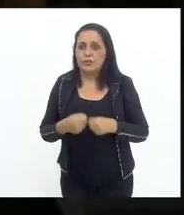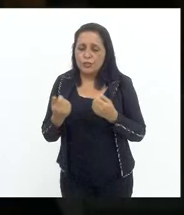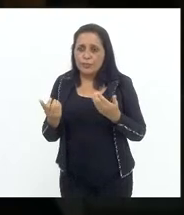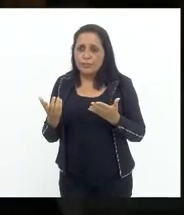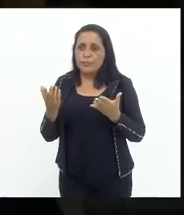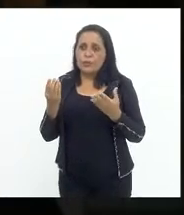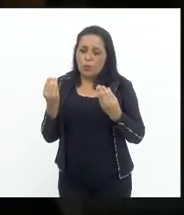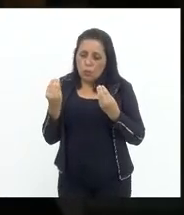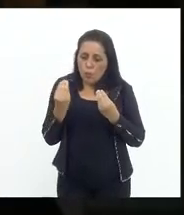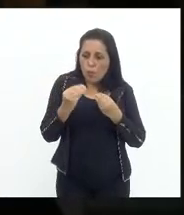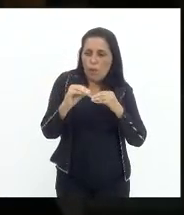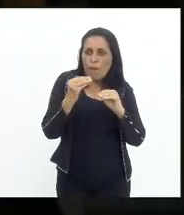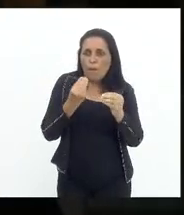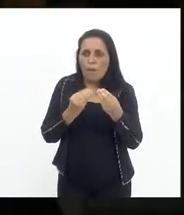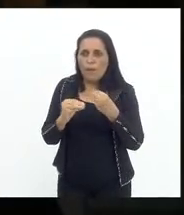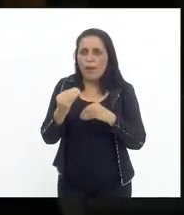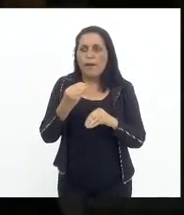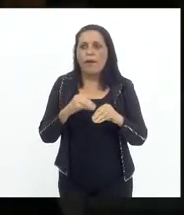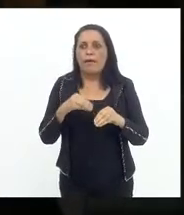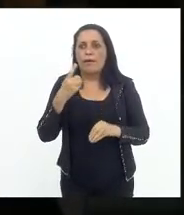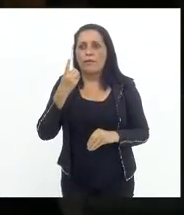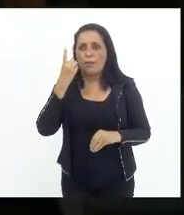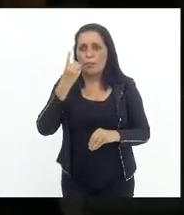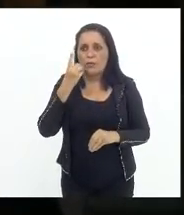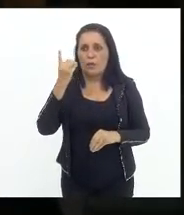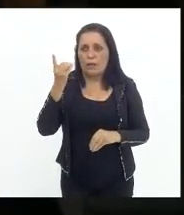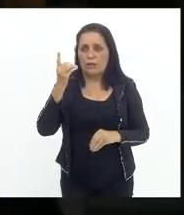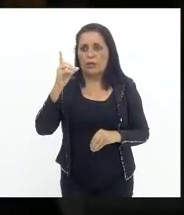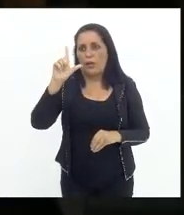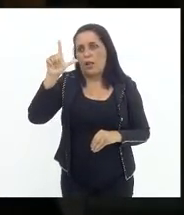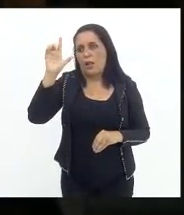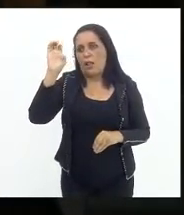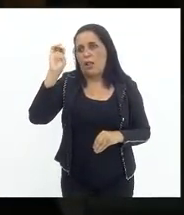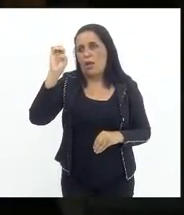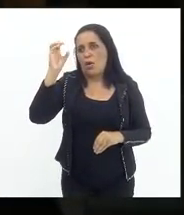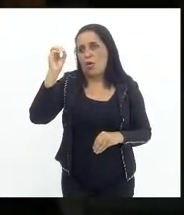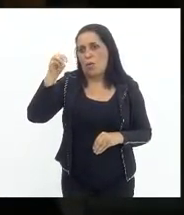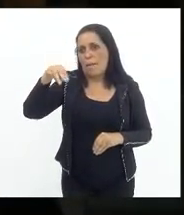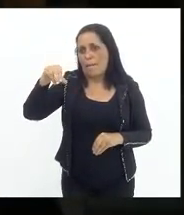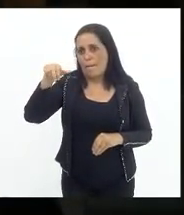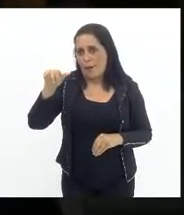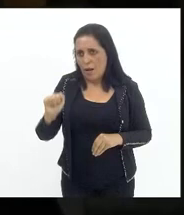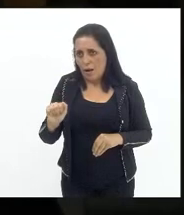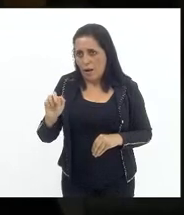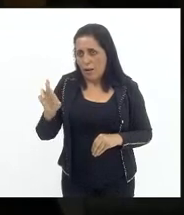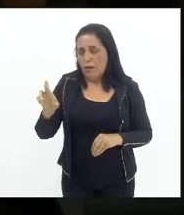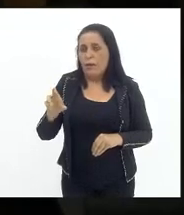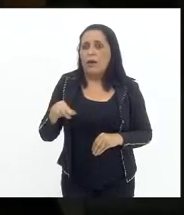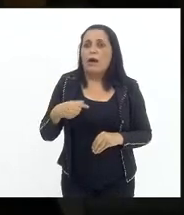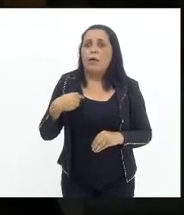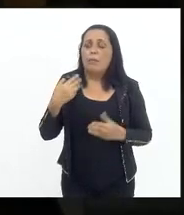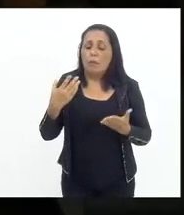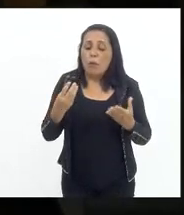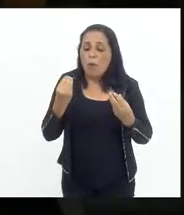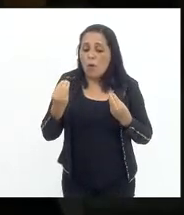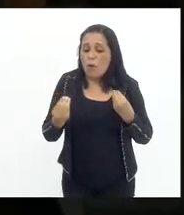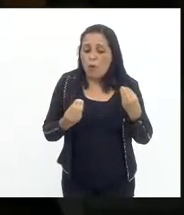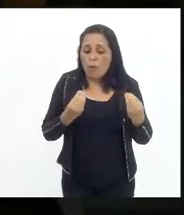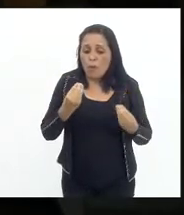implementar, deputado Eliomar Coelho, uma matriz insumo produto para simular,